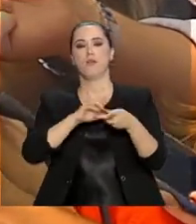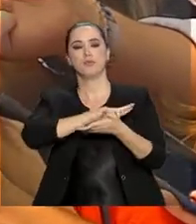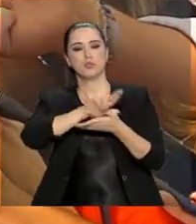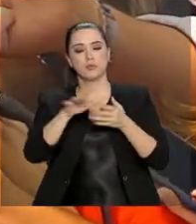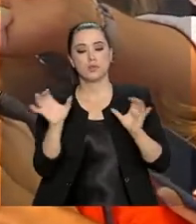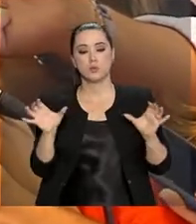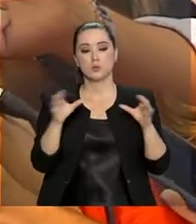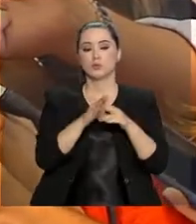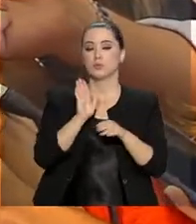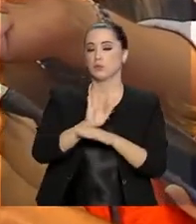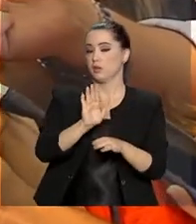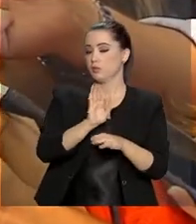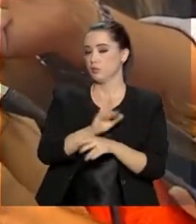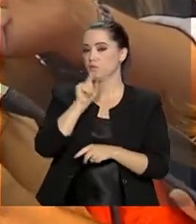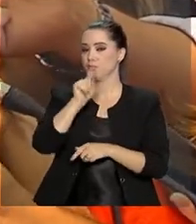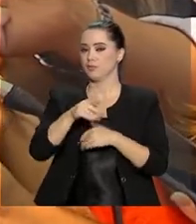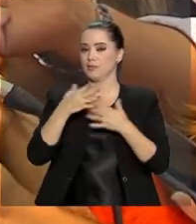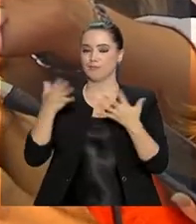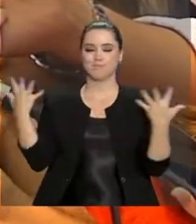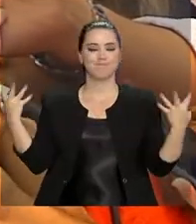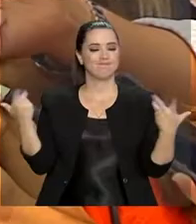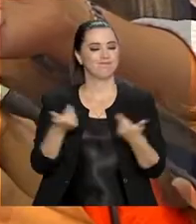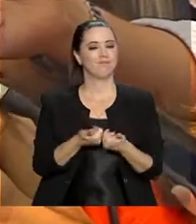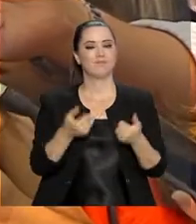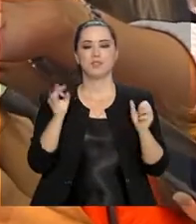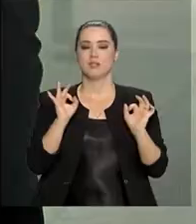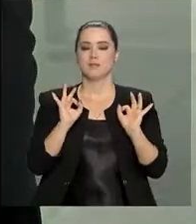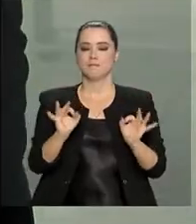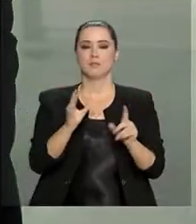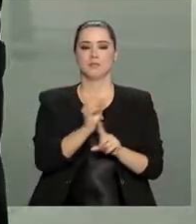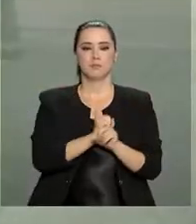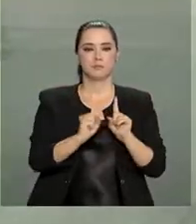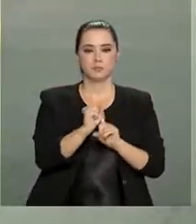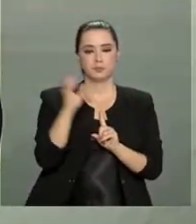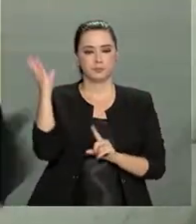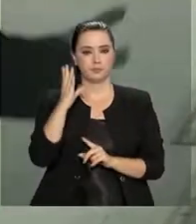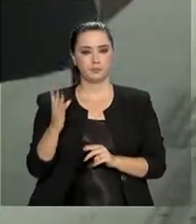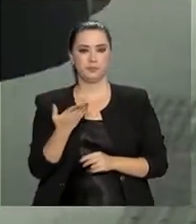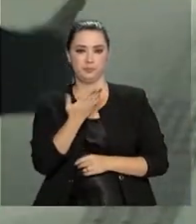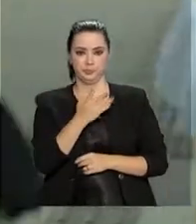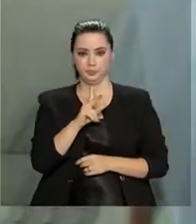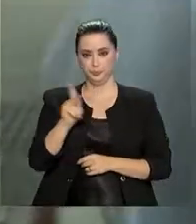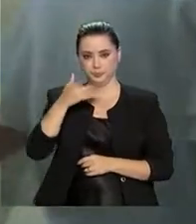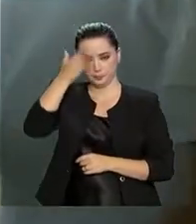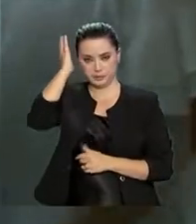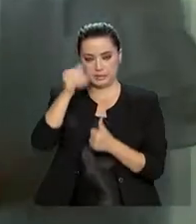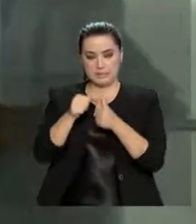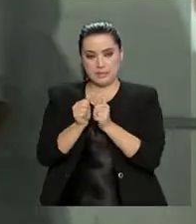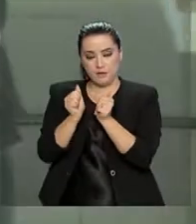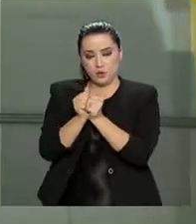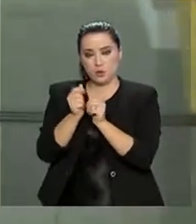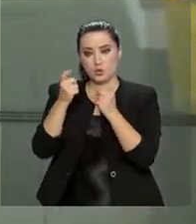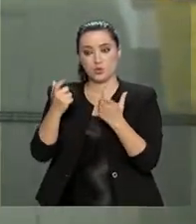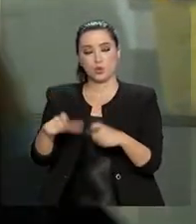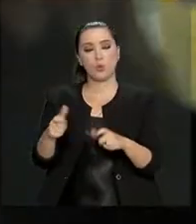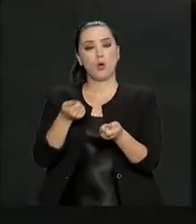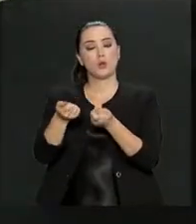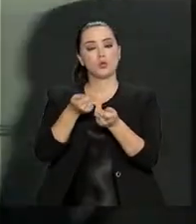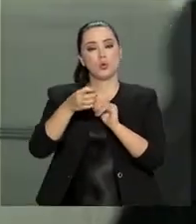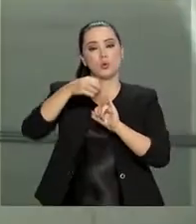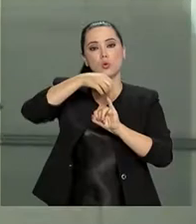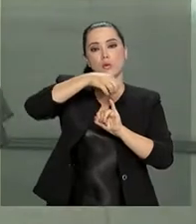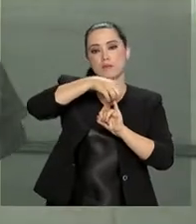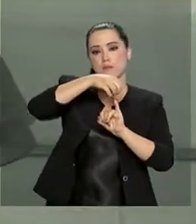que contribuíram para esse sucesso, acho que de toda a sociedade brasileira. O presidente Michel Temer esteve na sede do INEP, o